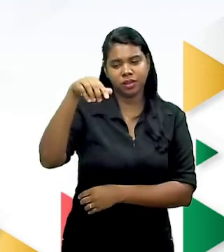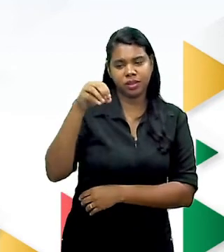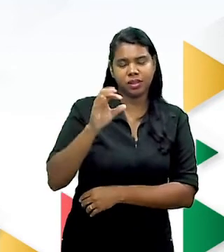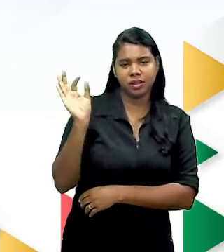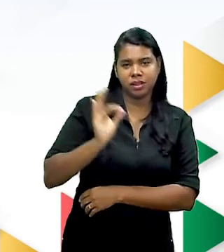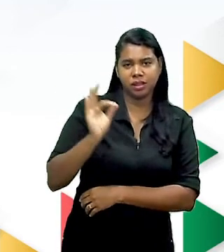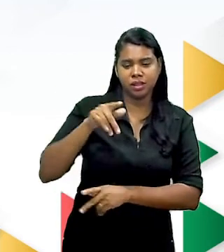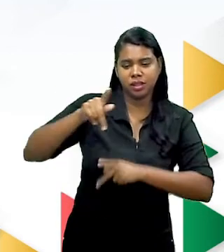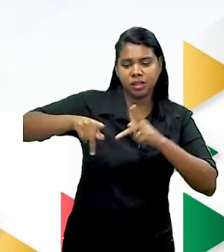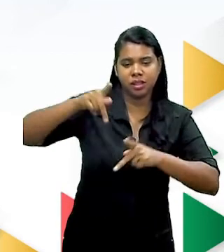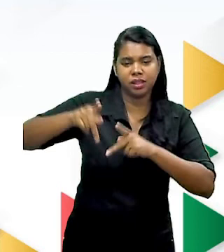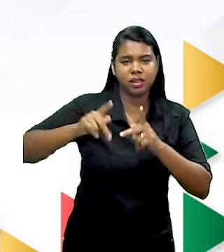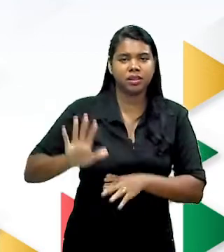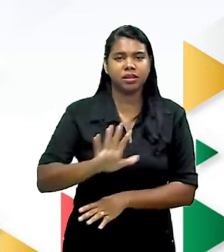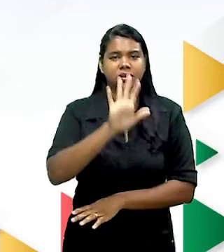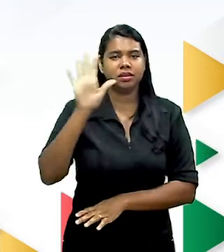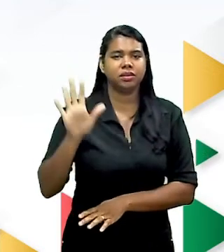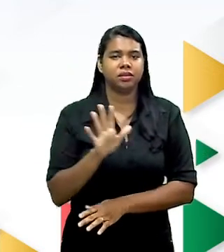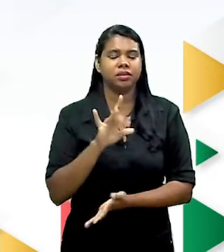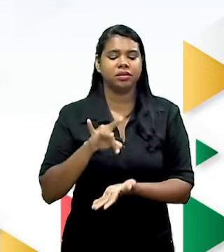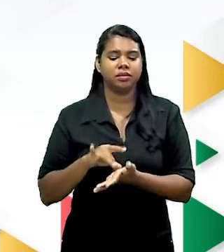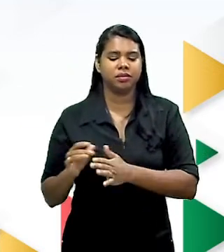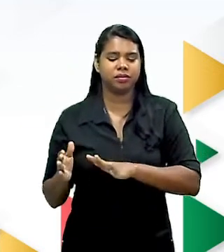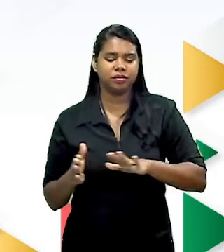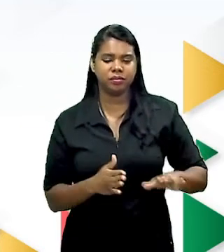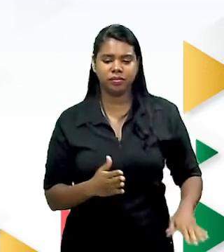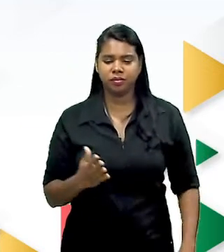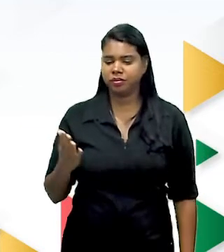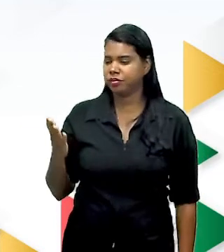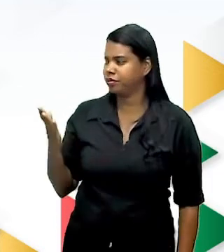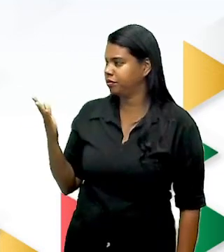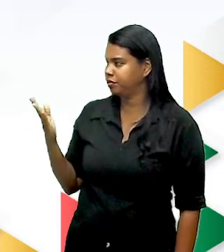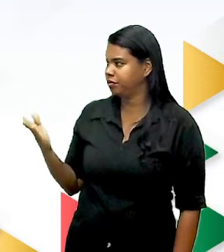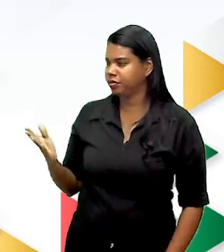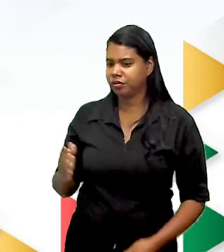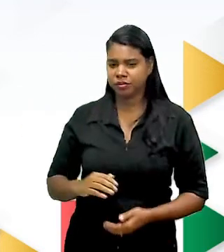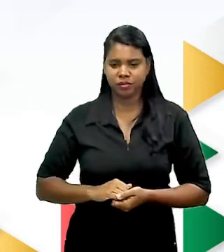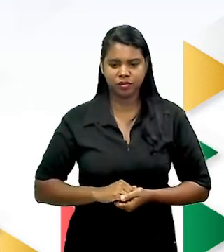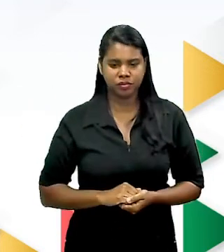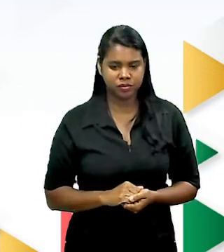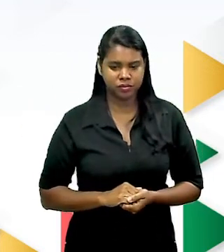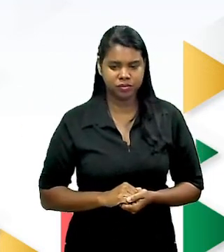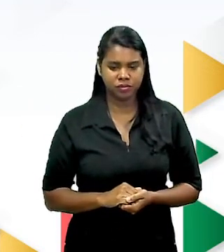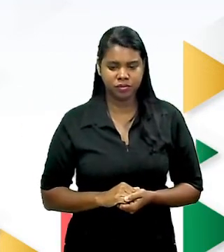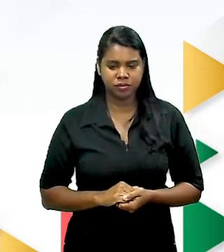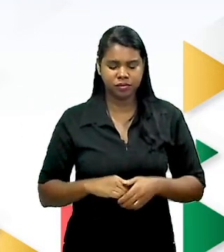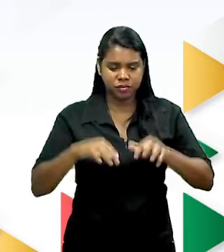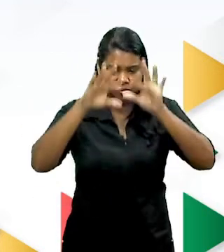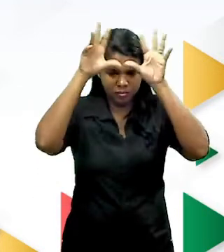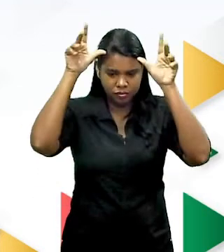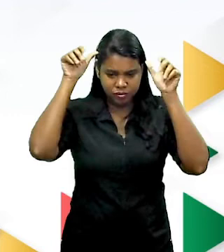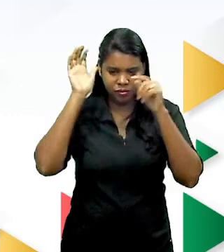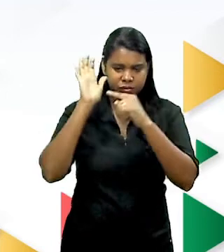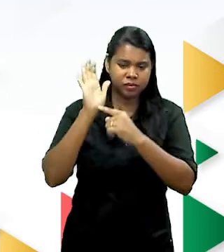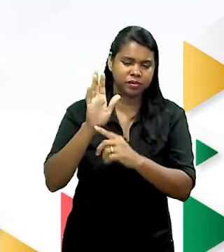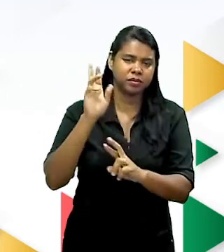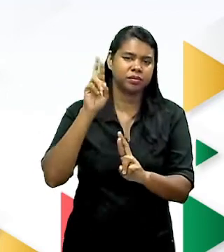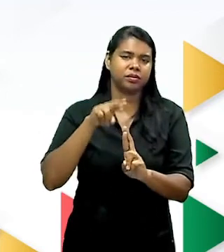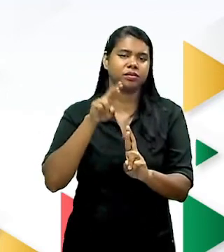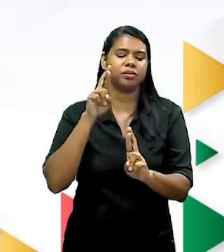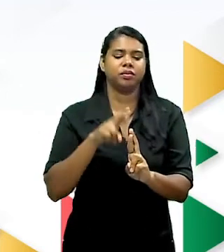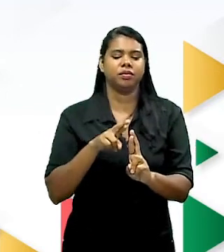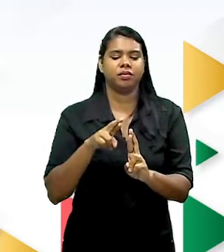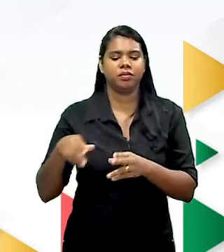da população nacional. A Amazônia aparece aí em tela para vocês como uma representação de